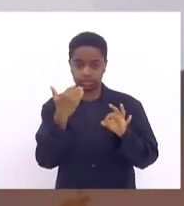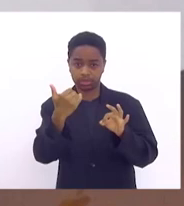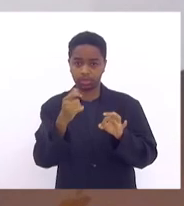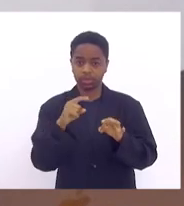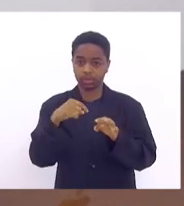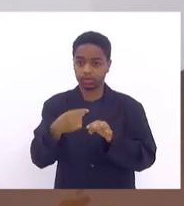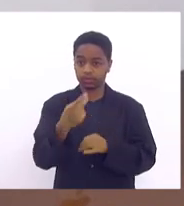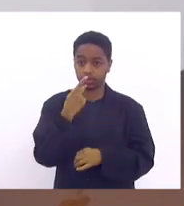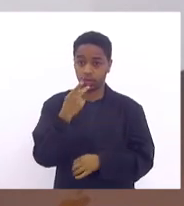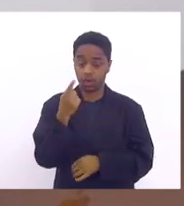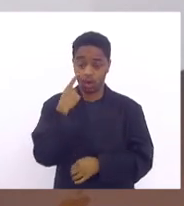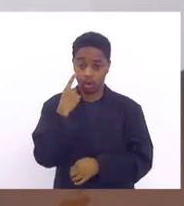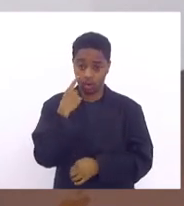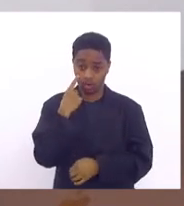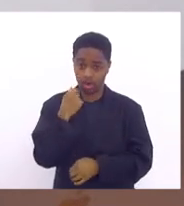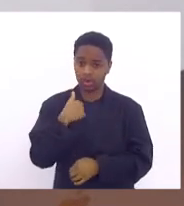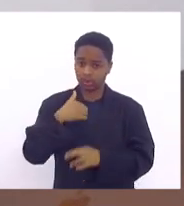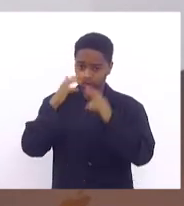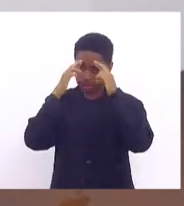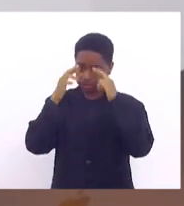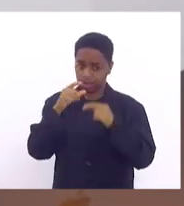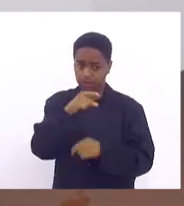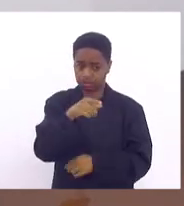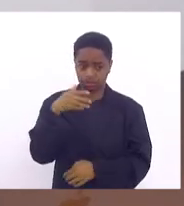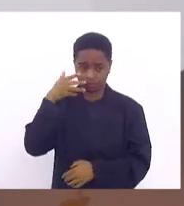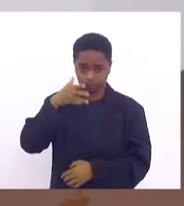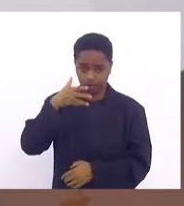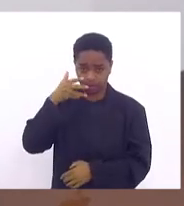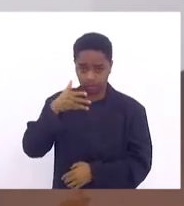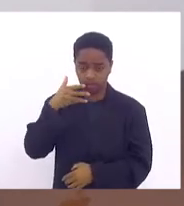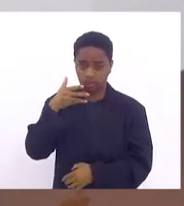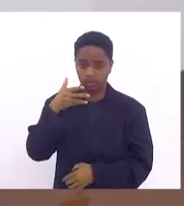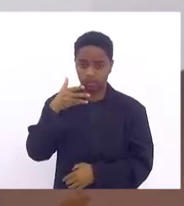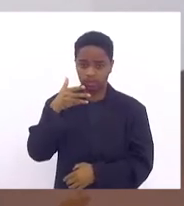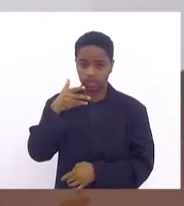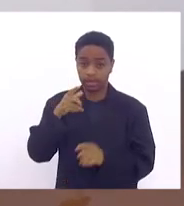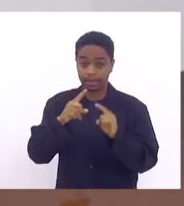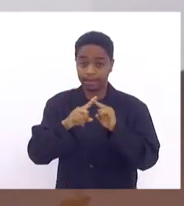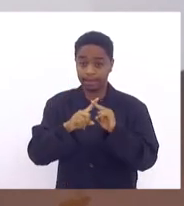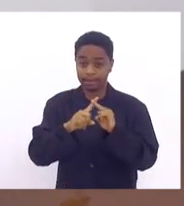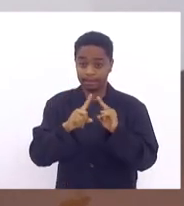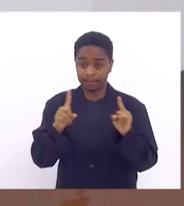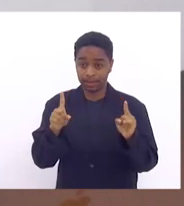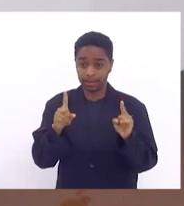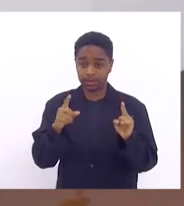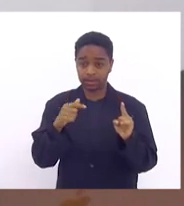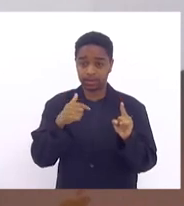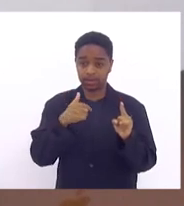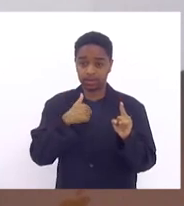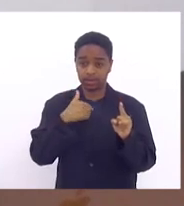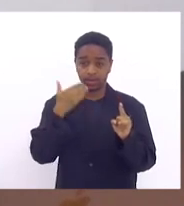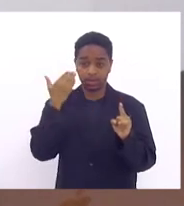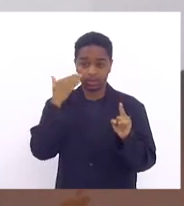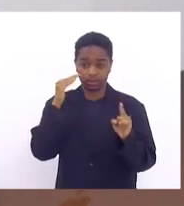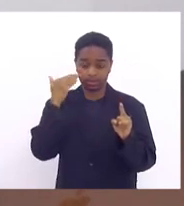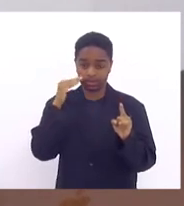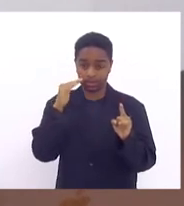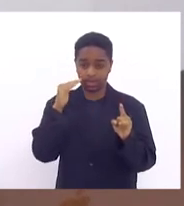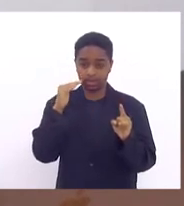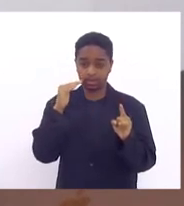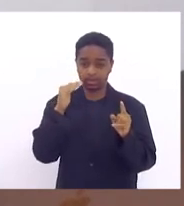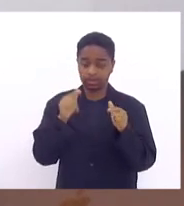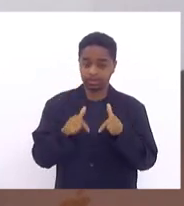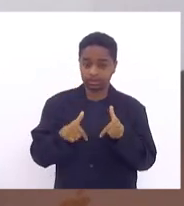assim olhe respeito muito tudo que você falou eh mas eu entendo que essas providências essas medidas elas são